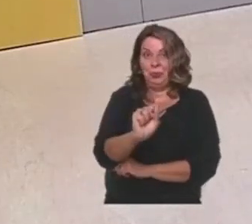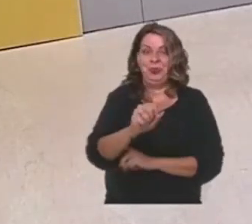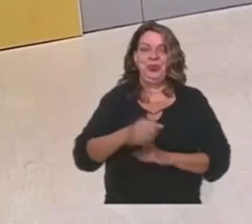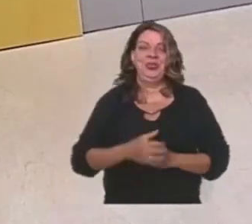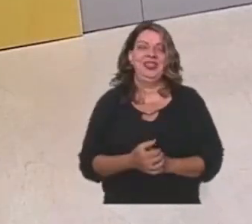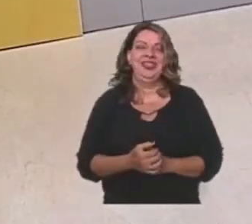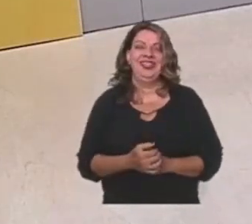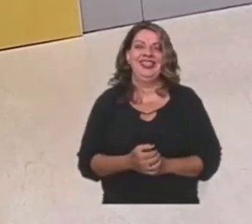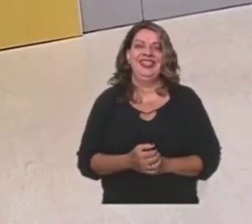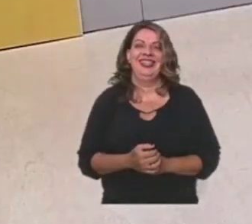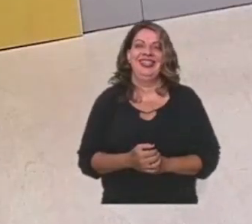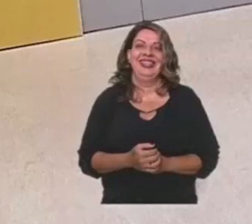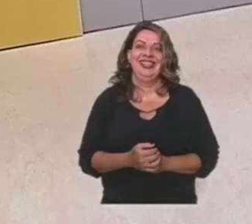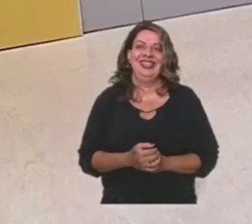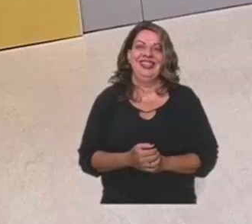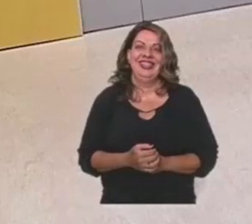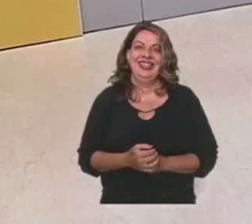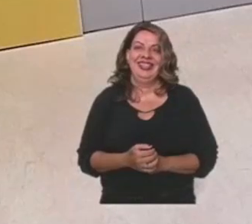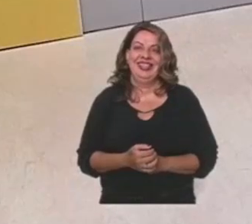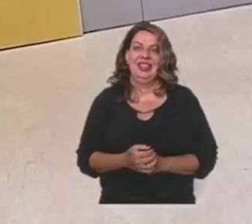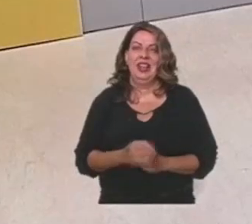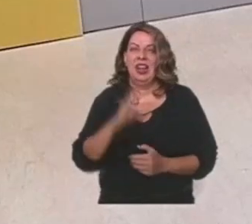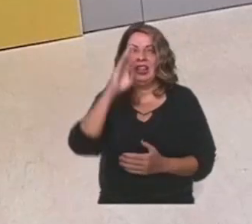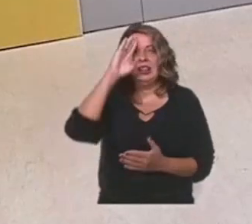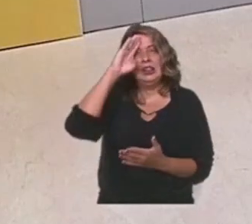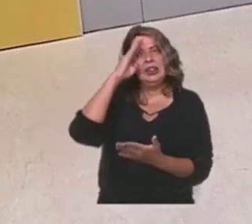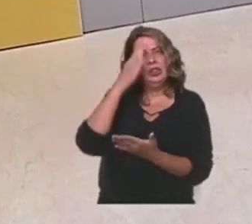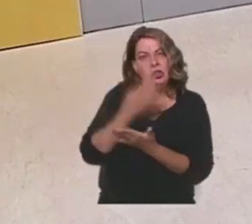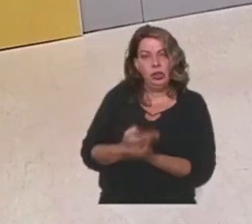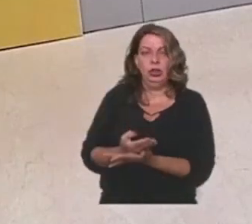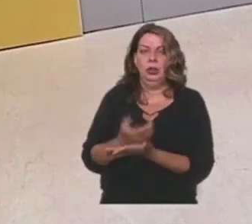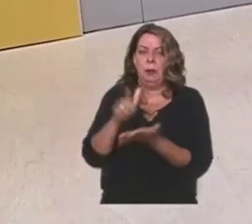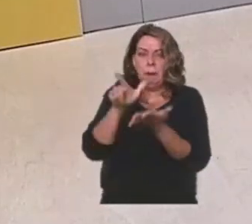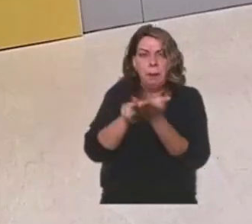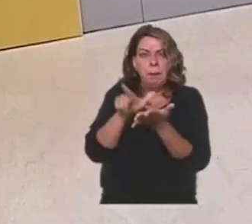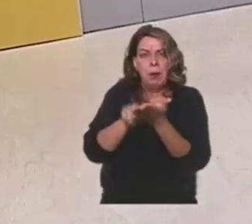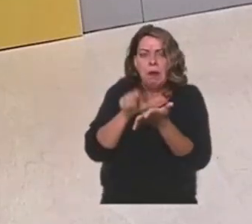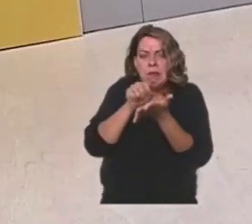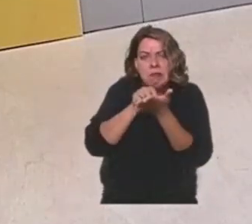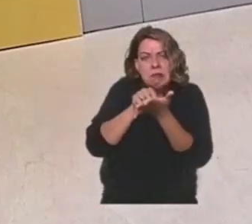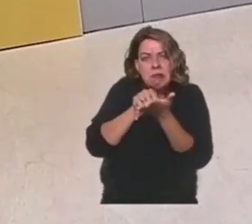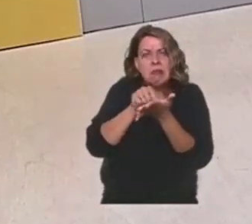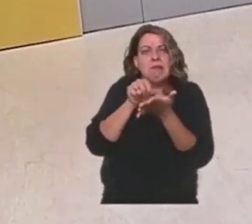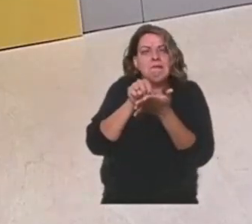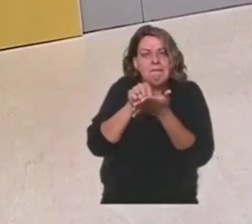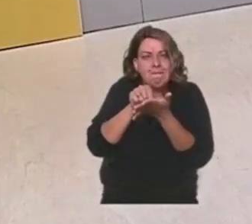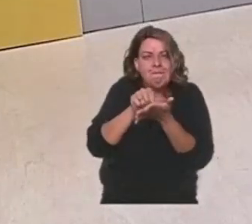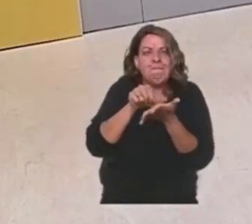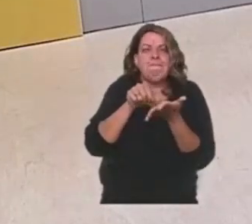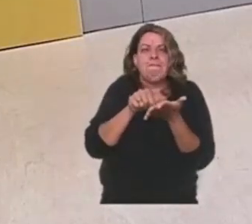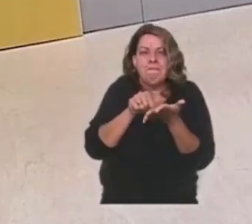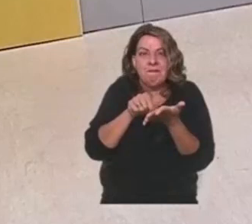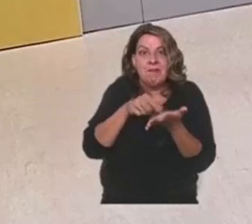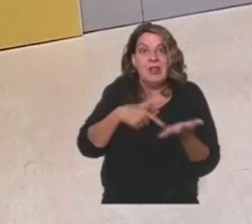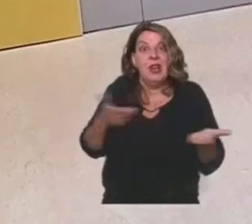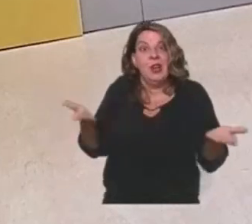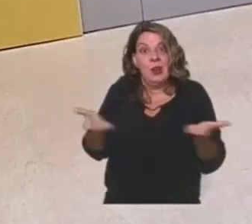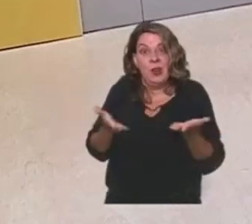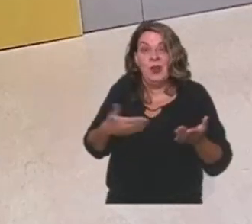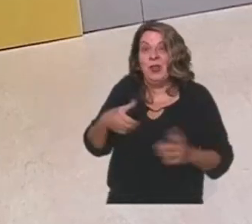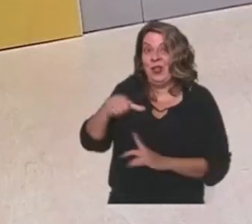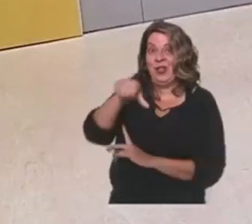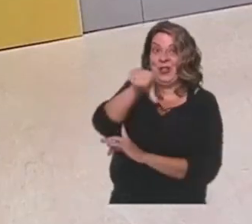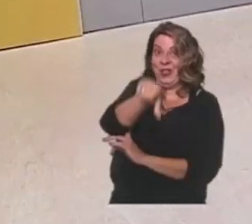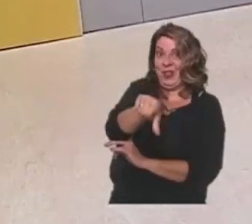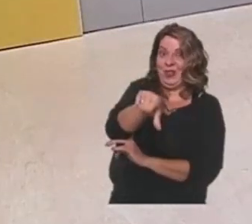38, 38. Acredite, vá marcando aí, ó. Número 9, 9, 9, sai o 9. Vale 5